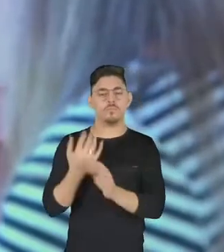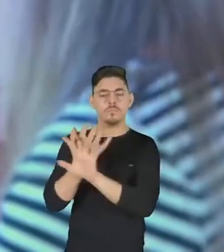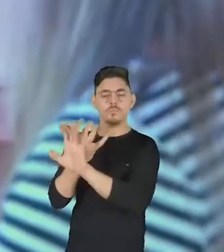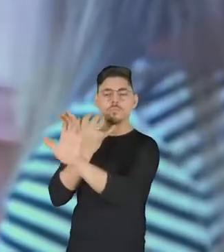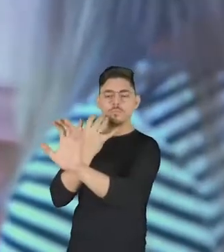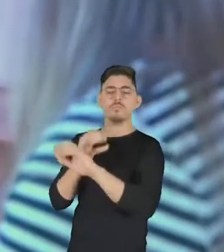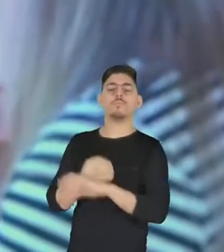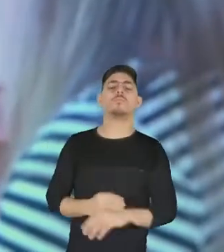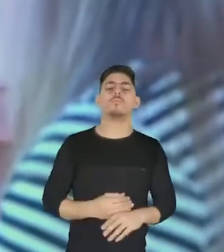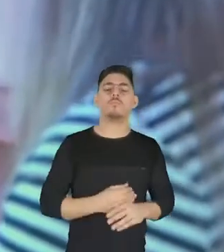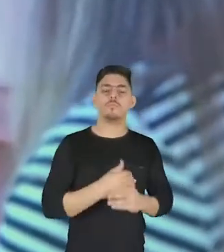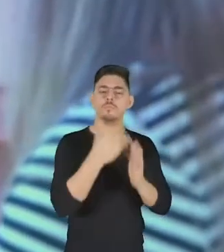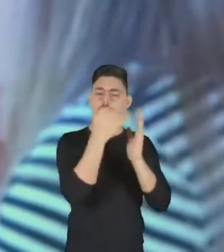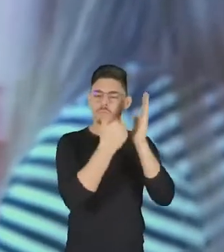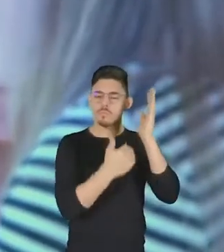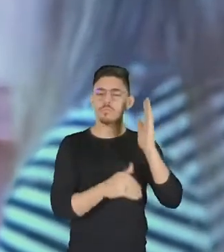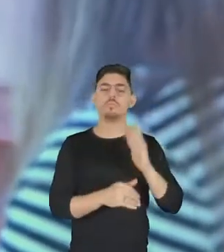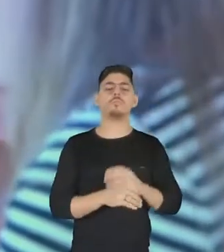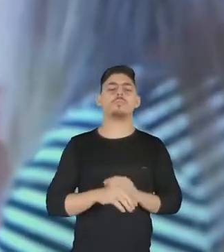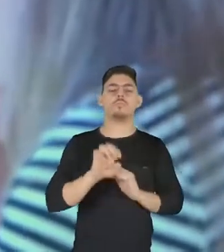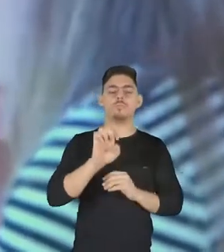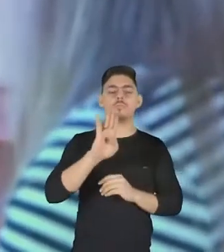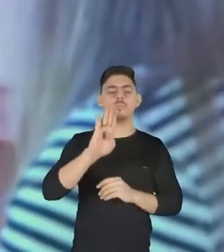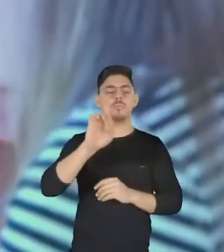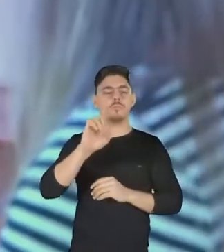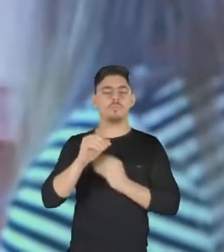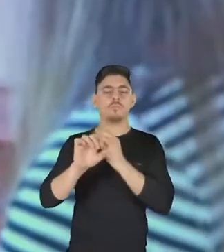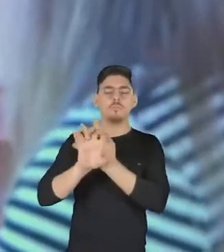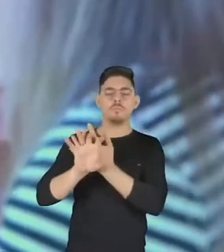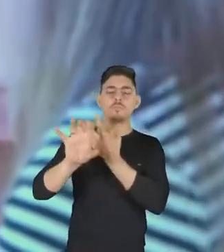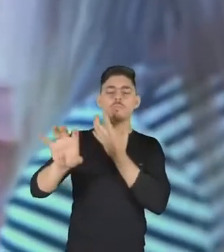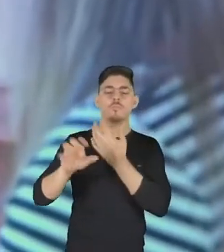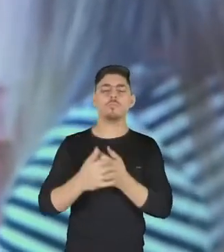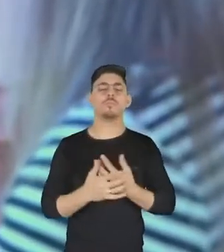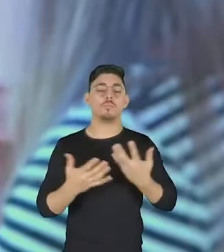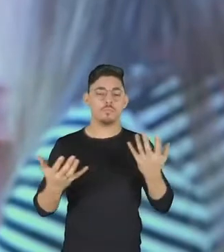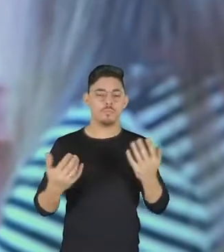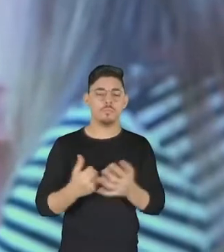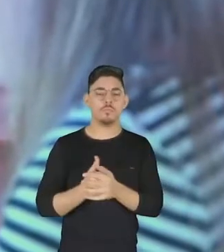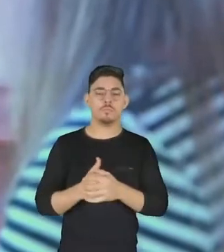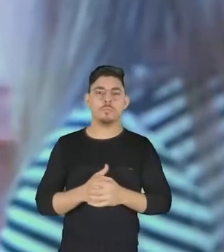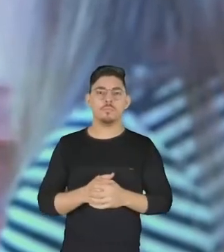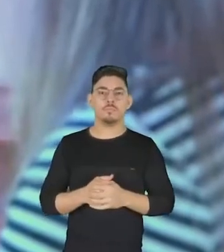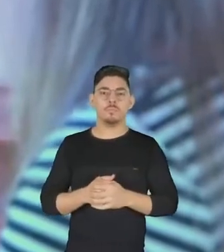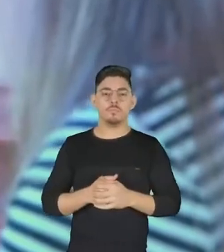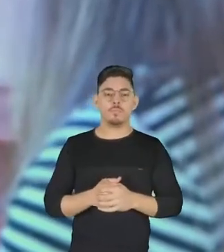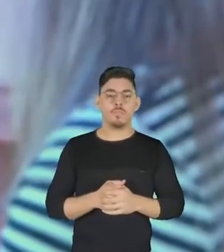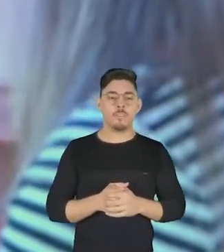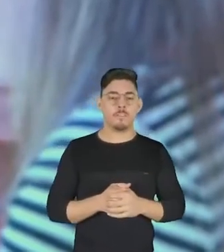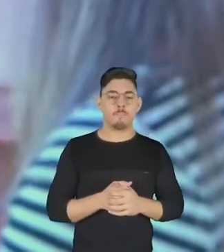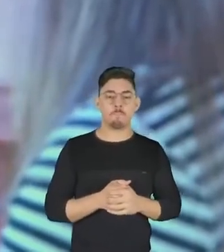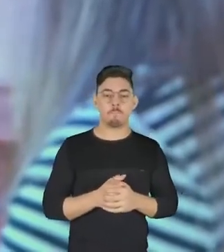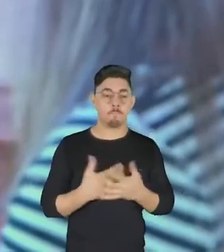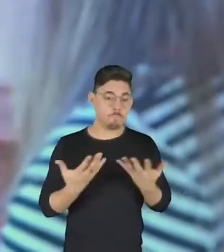de EBD à distância, né? Estamos aí amadurecendo. E